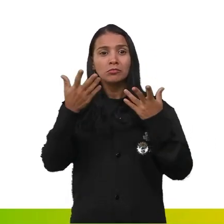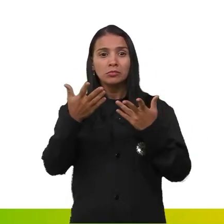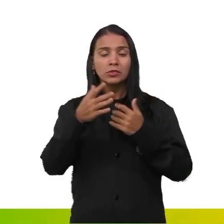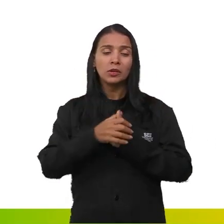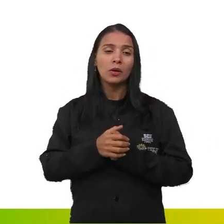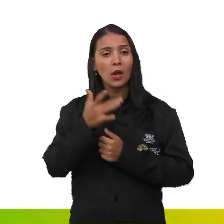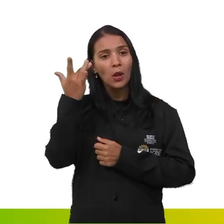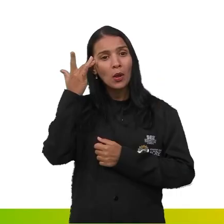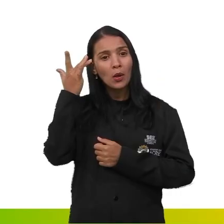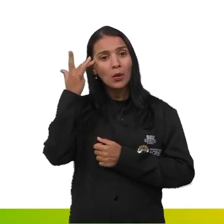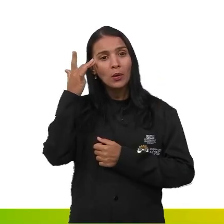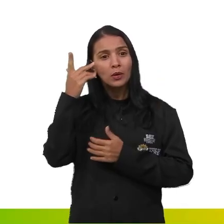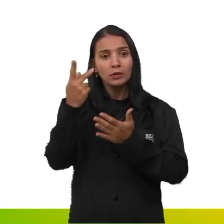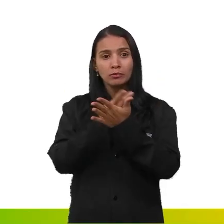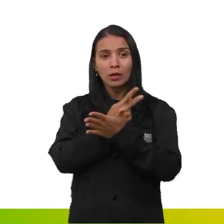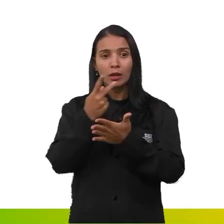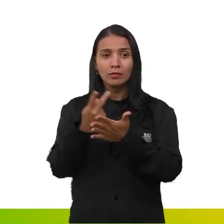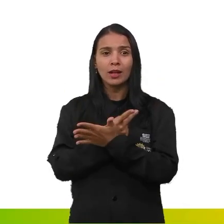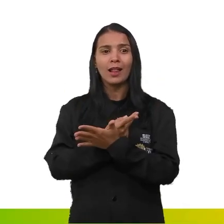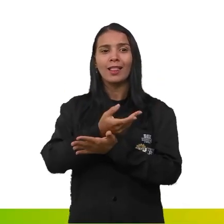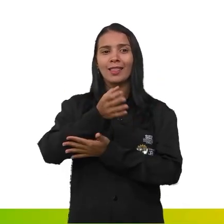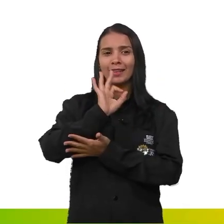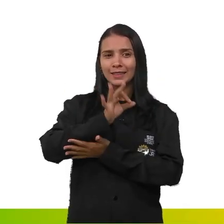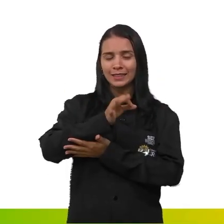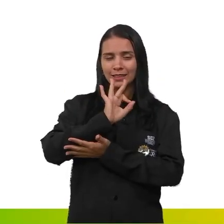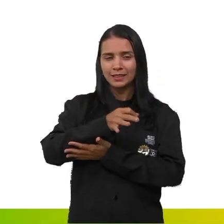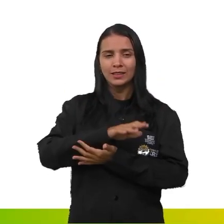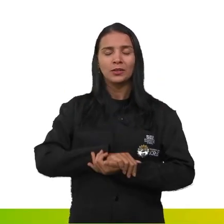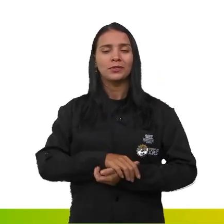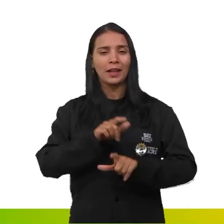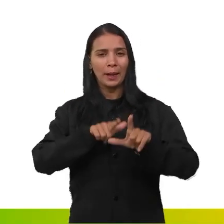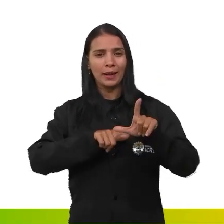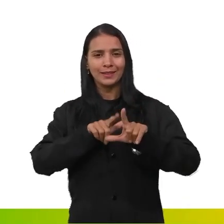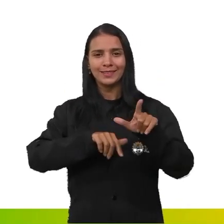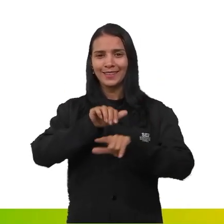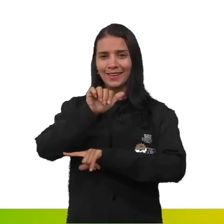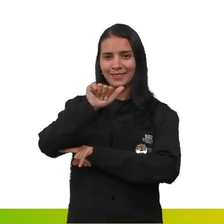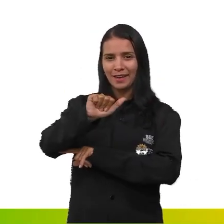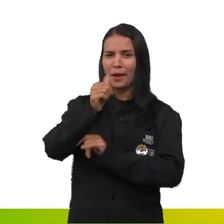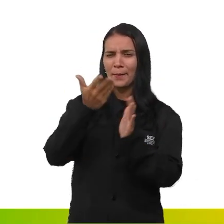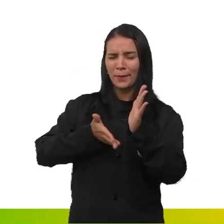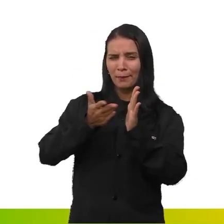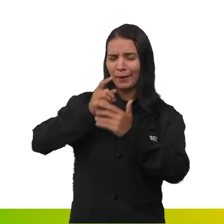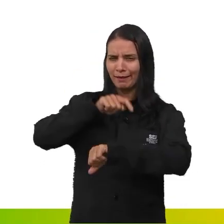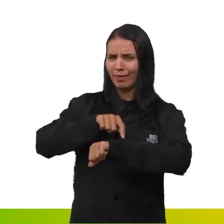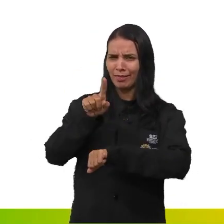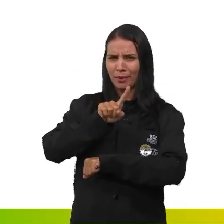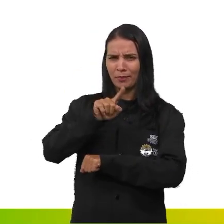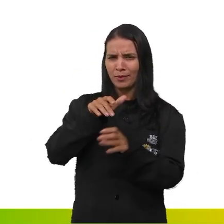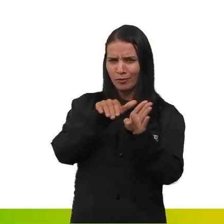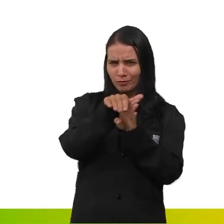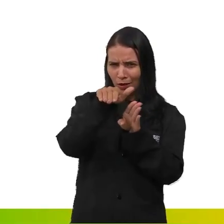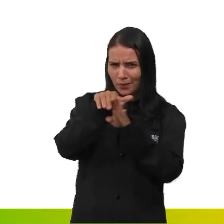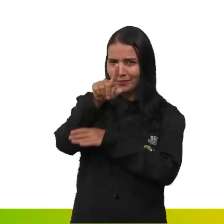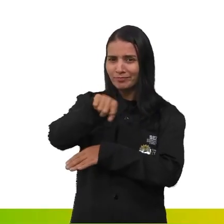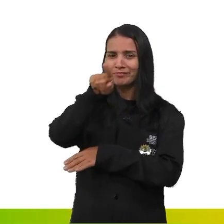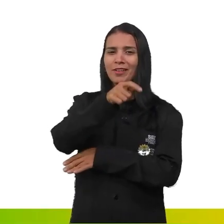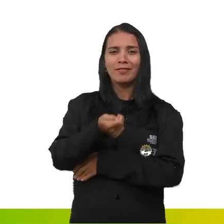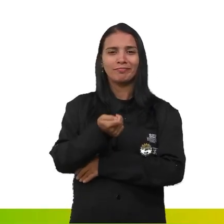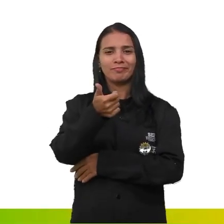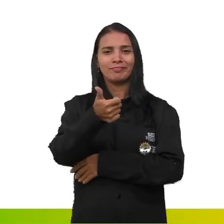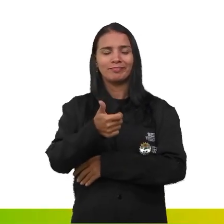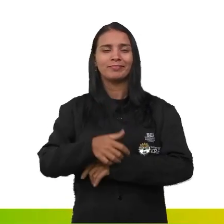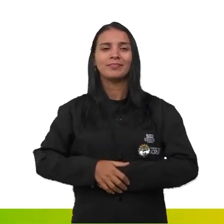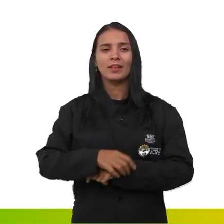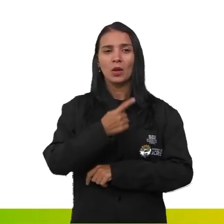já sabe que A2 está errada. Gabarito fatalizado na tela, alternativa A. 1, 3 e 4